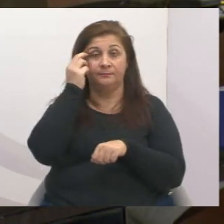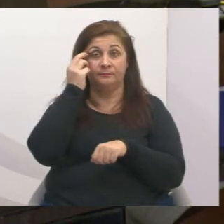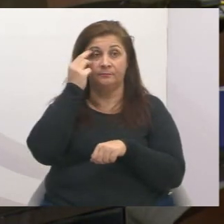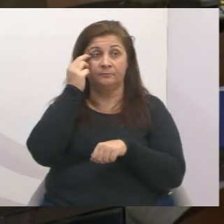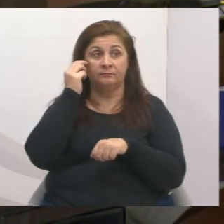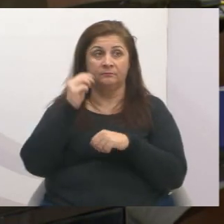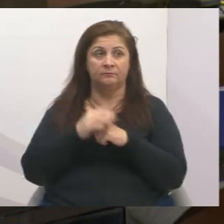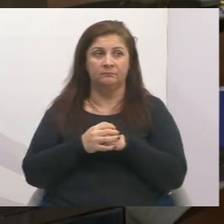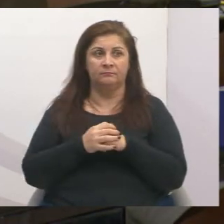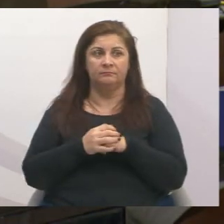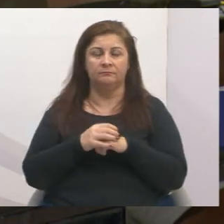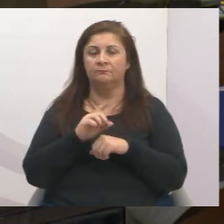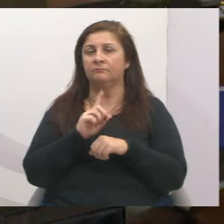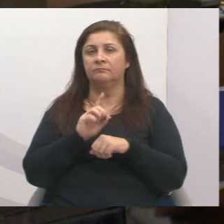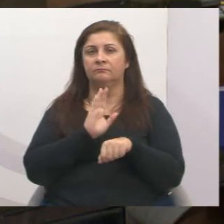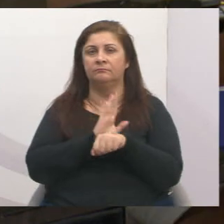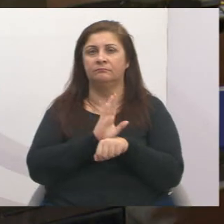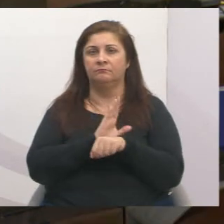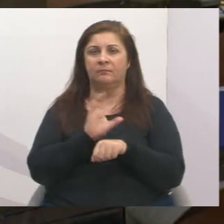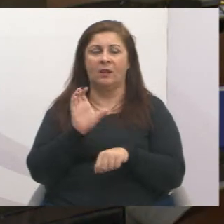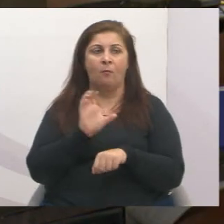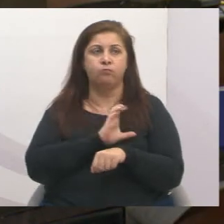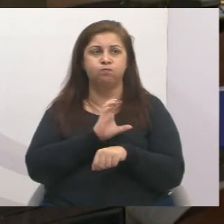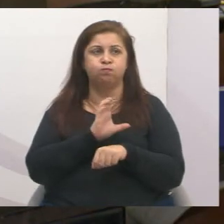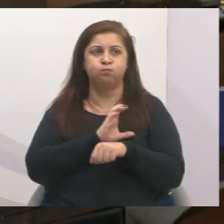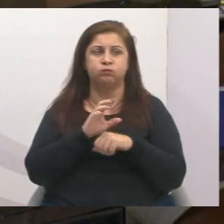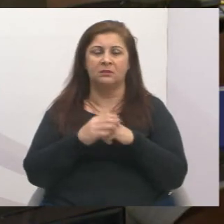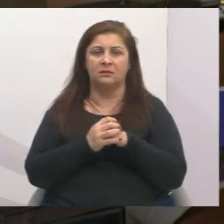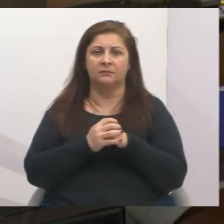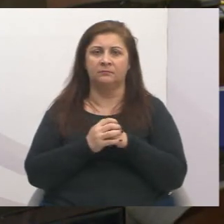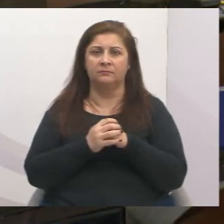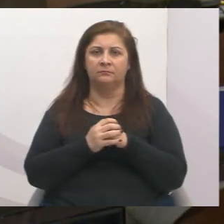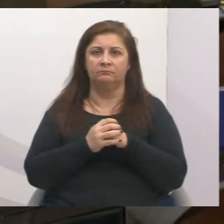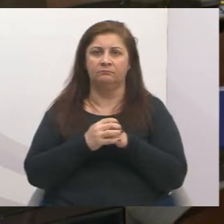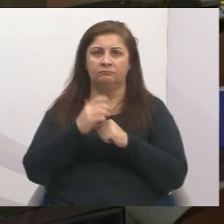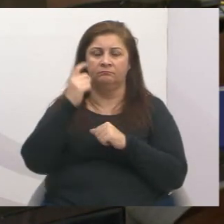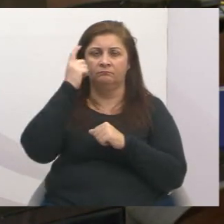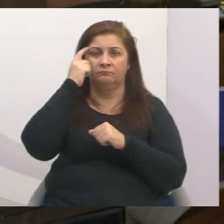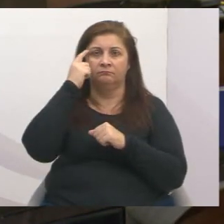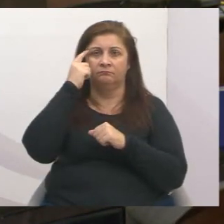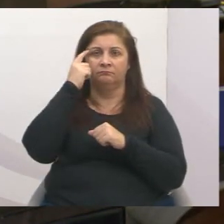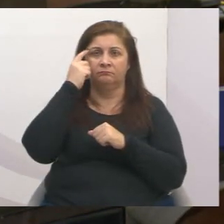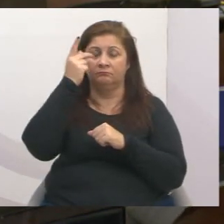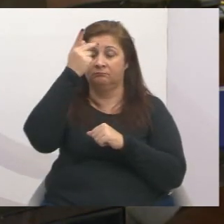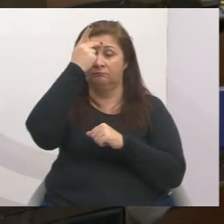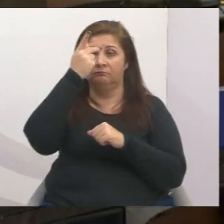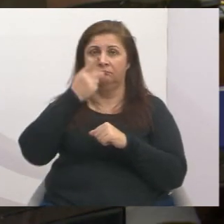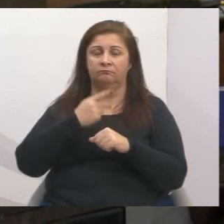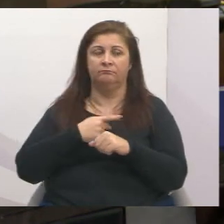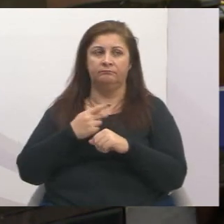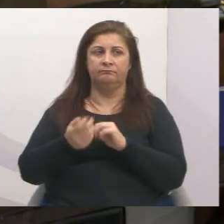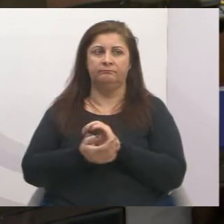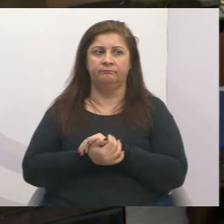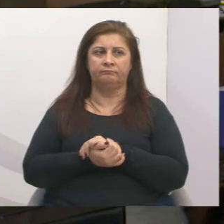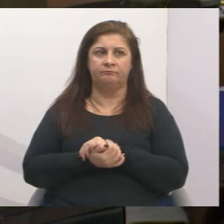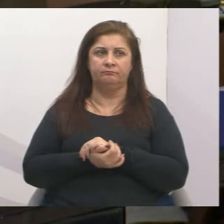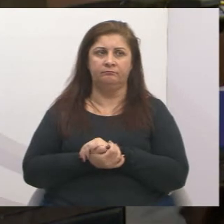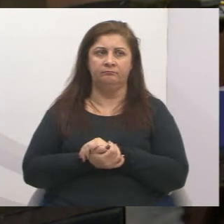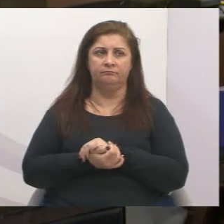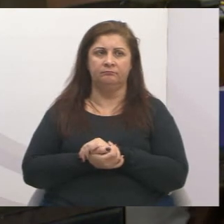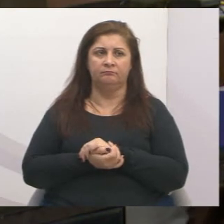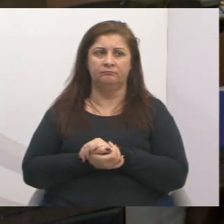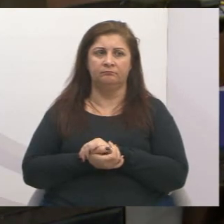defendam os poderosos. Eles defendem pura e unicamente a si próprios, seus interesses